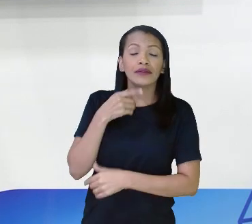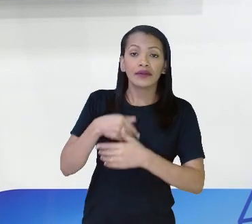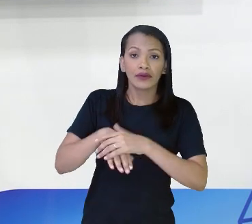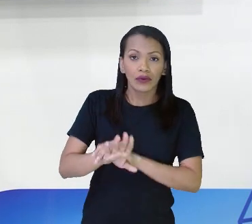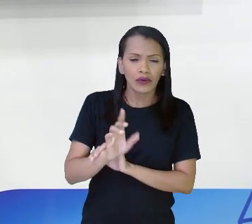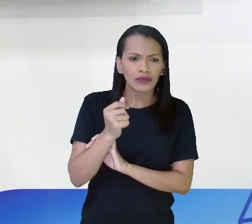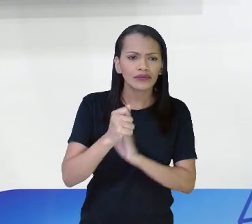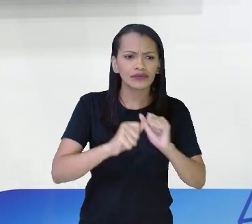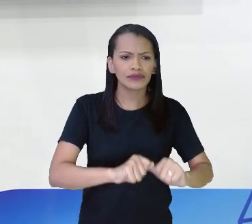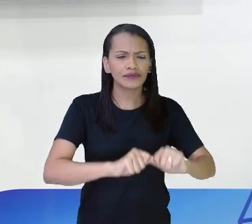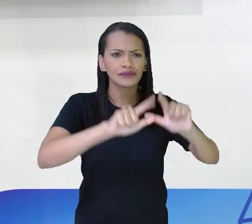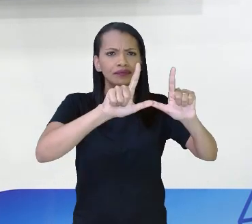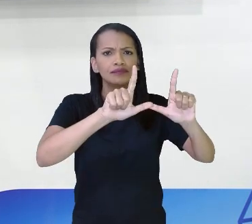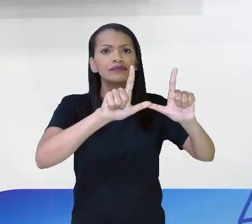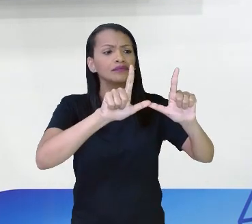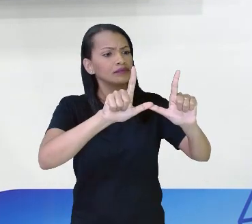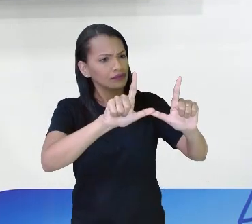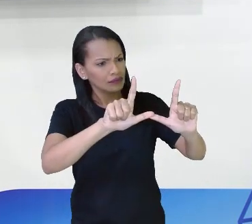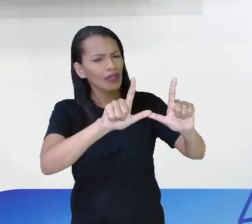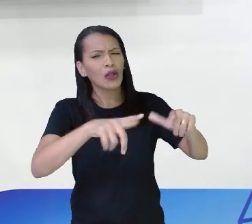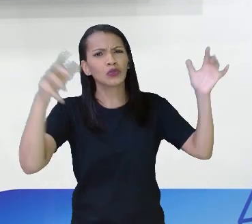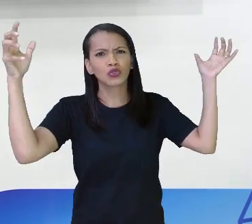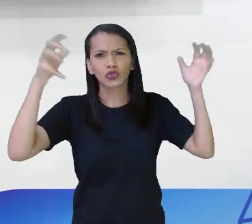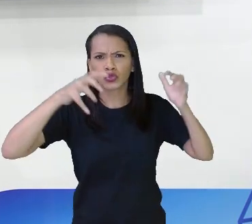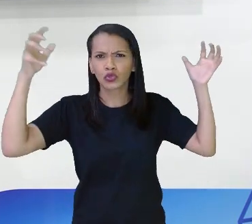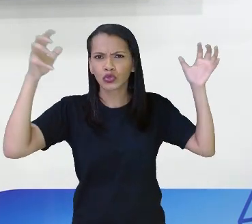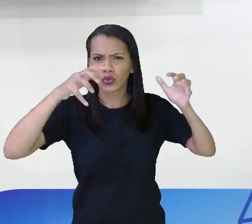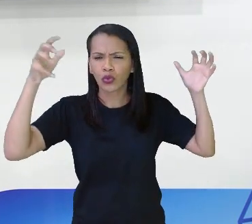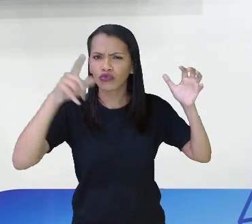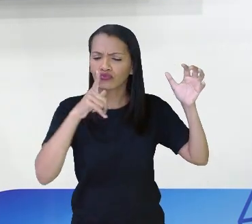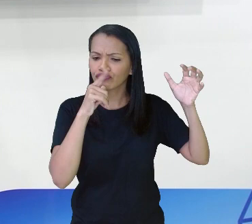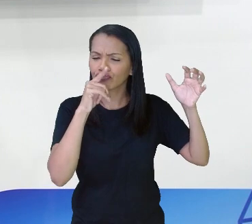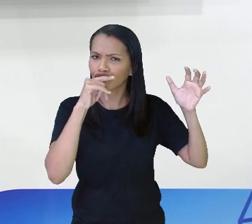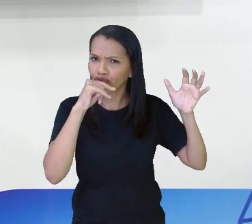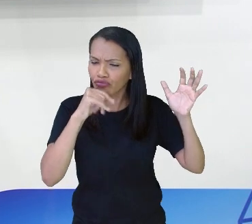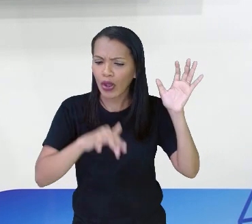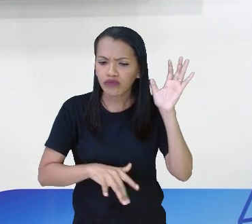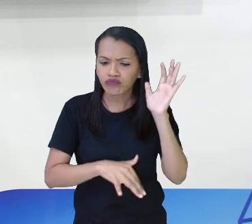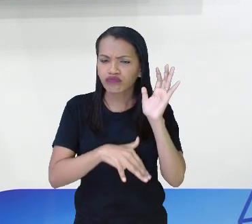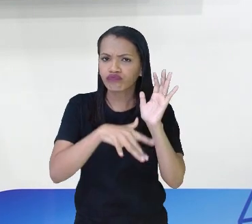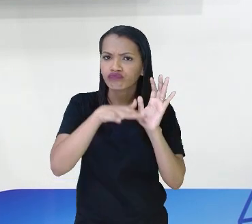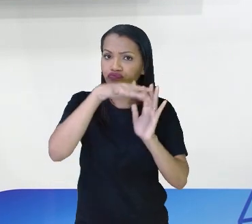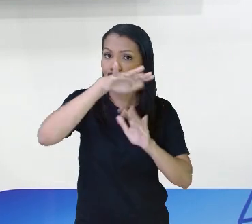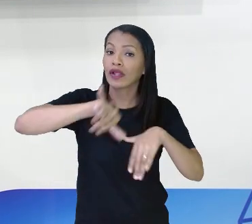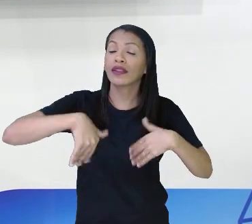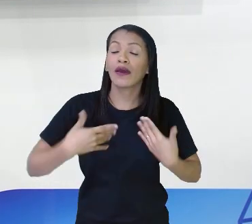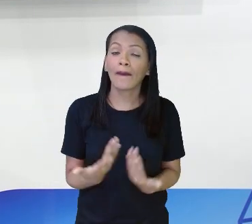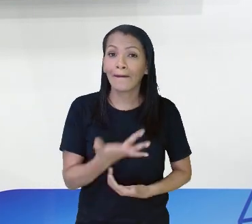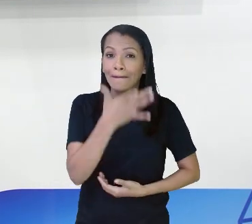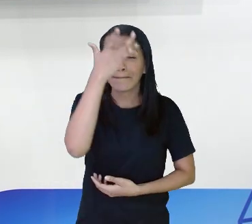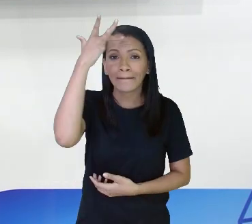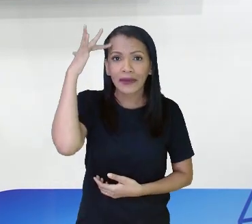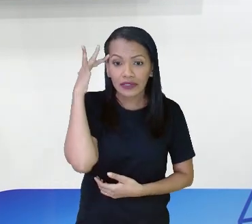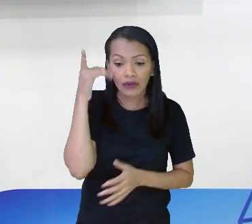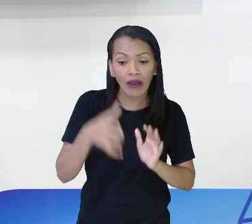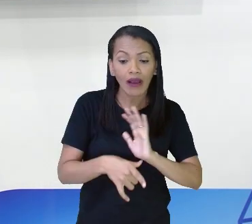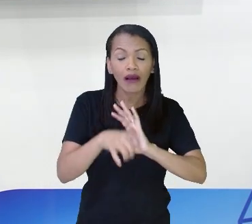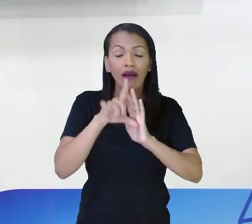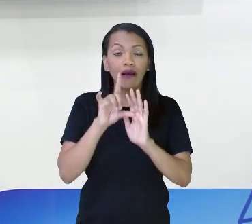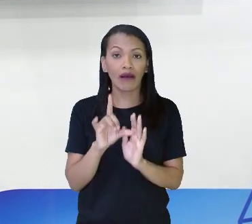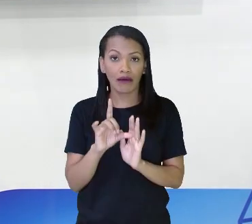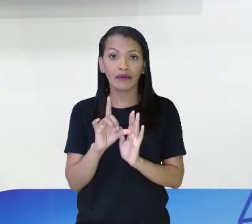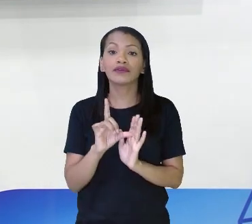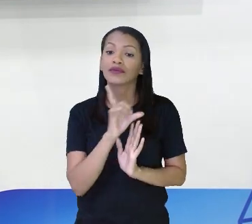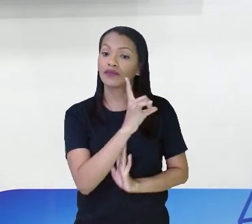ligar a TV, esses dias mesmo, muita chuva, muito alagamento. Muitas pessoas antes de sair de casa assistiam um jornal para ver